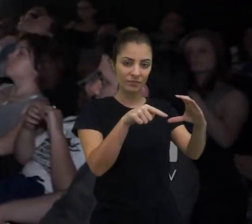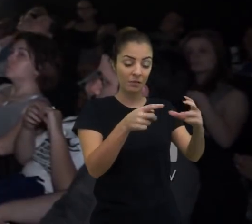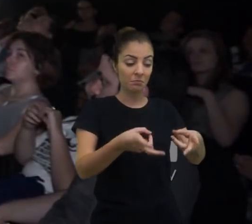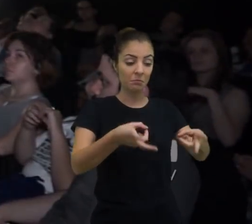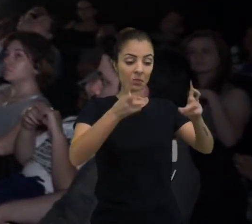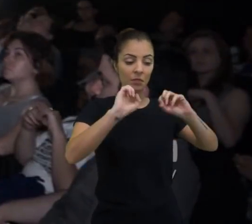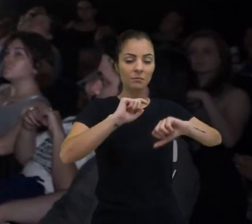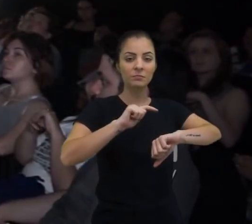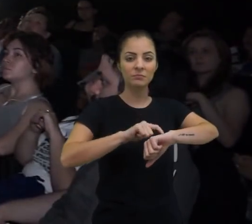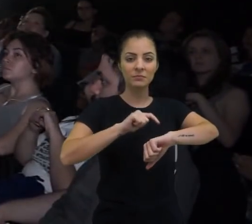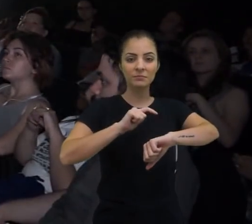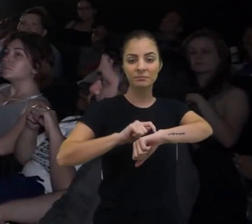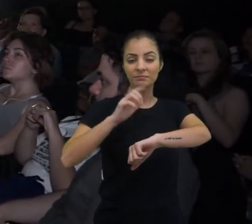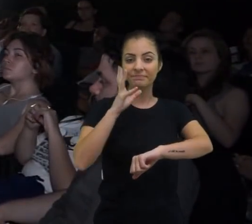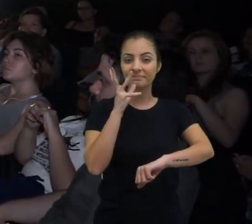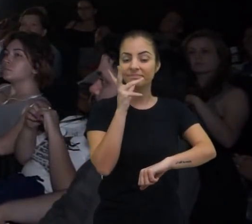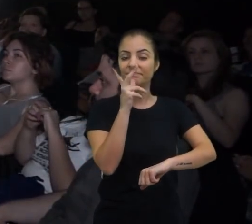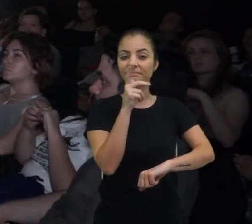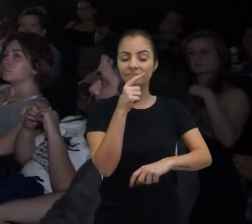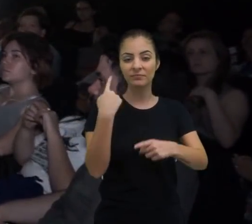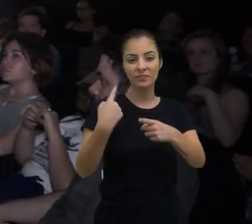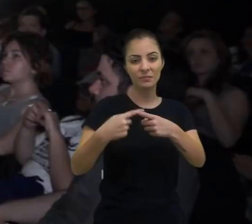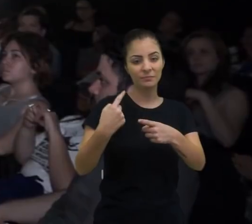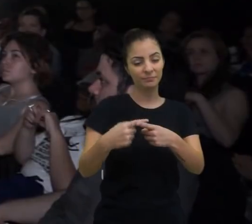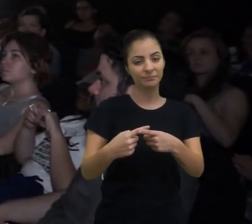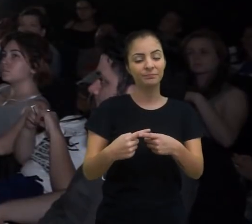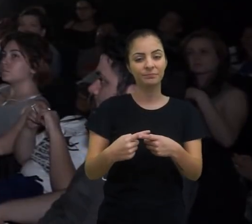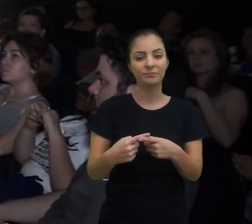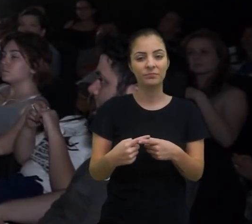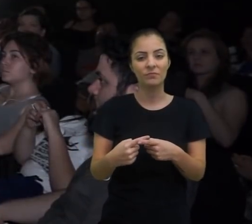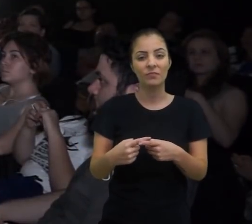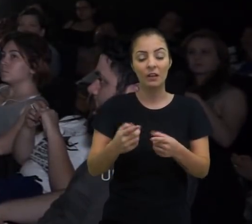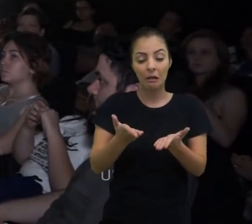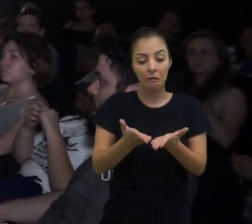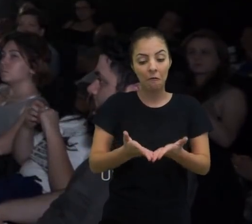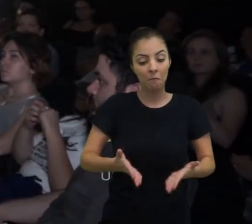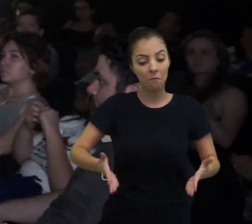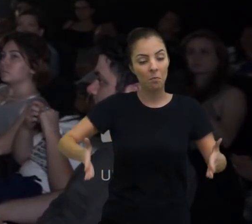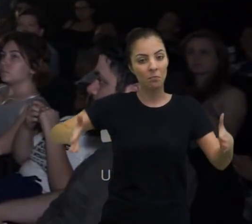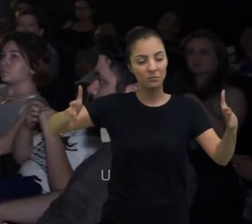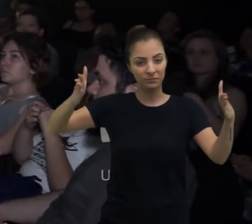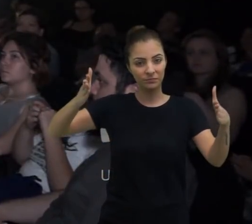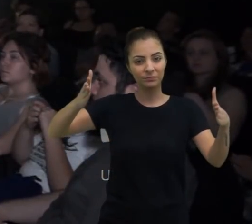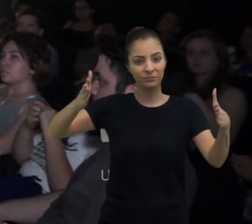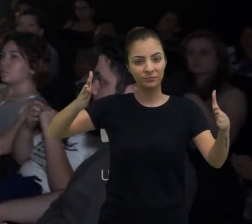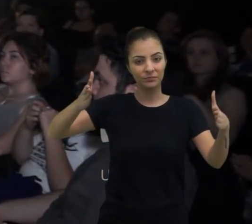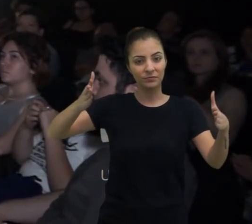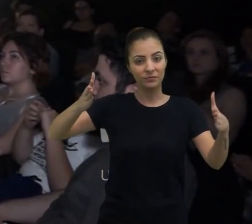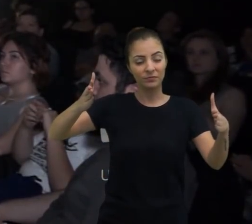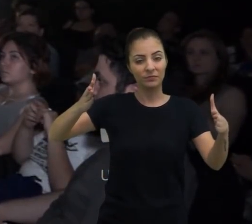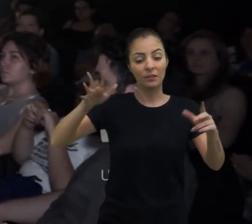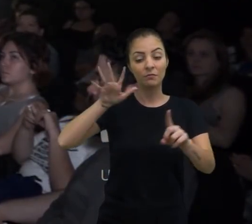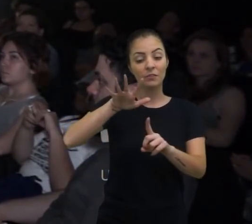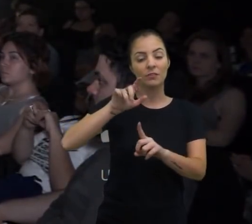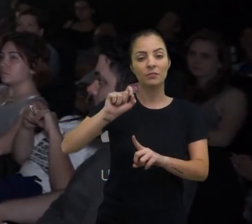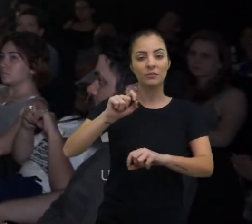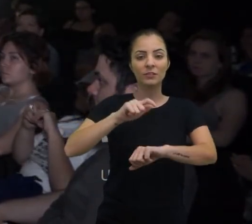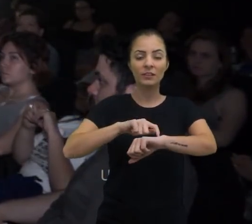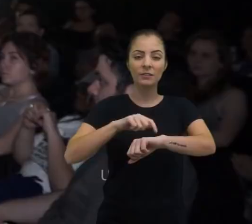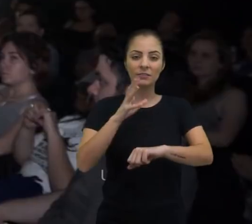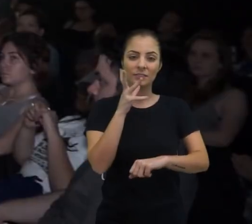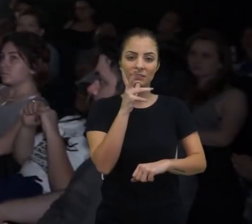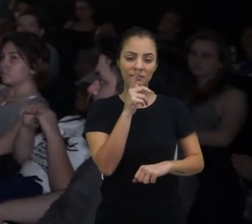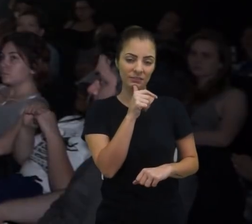tempo passar mais devagar para ele. Tá? Porque quando eu digo que uma curvatura grande do espaço faz o tempo passar mais devagar, tem que lembrar que na